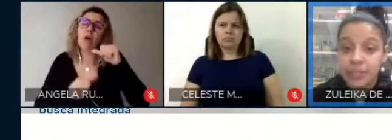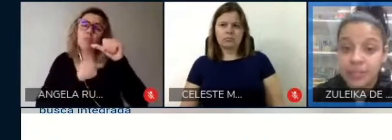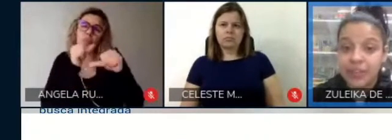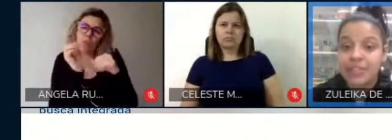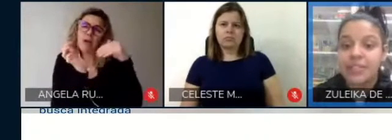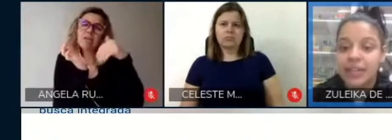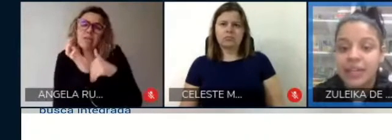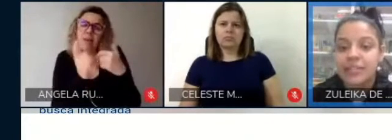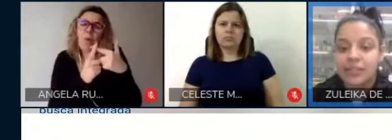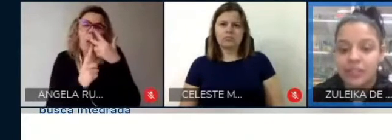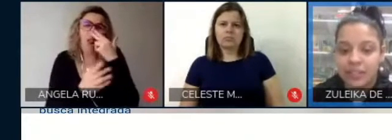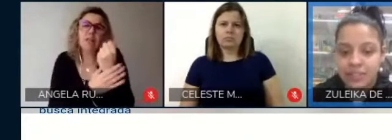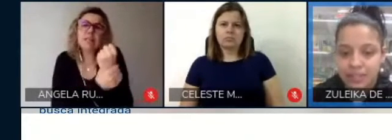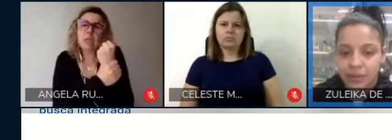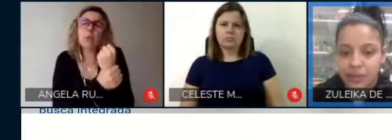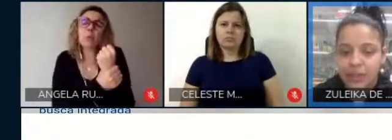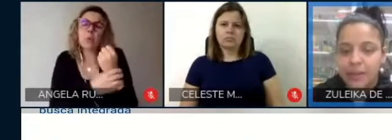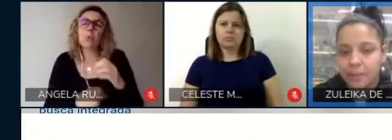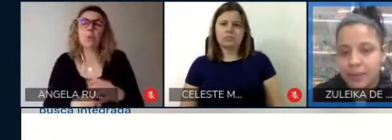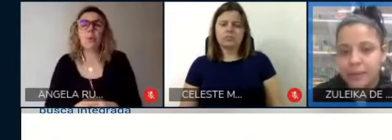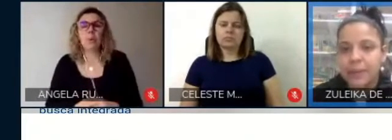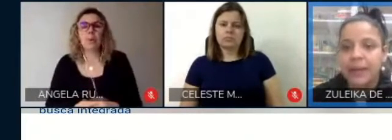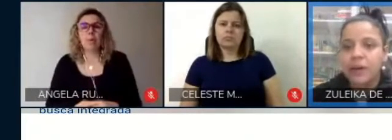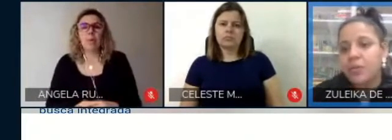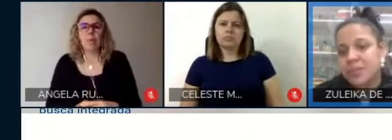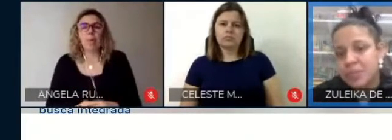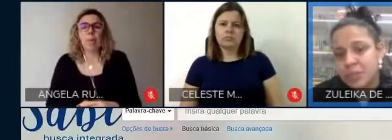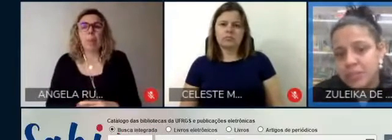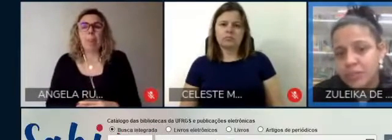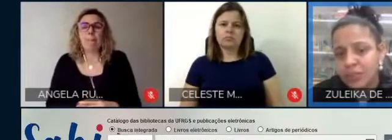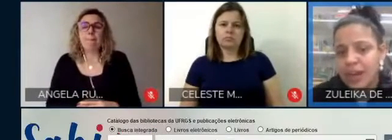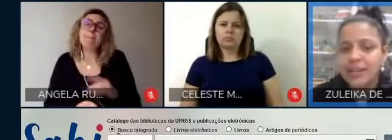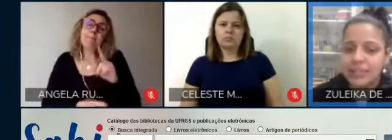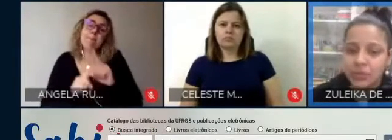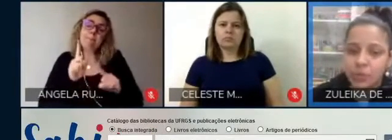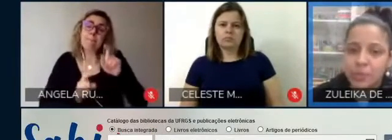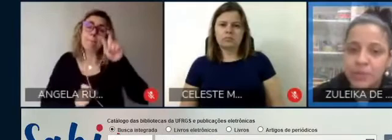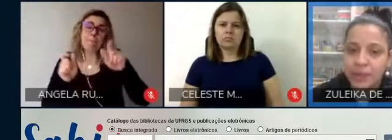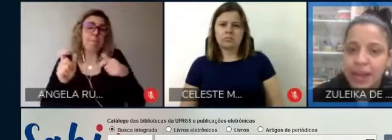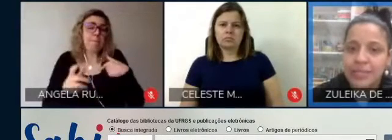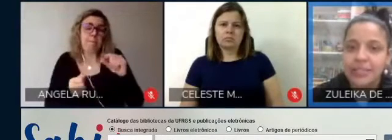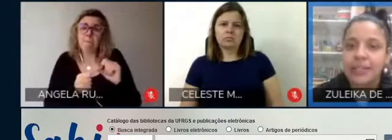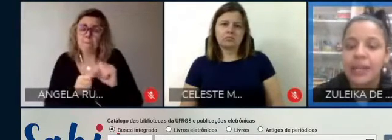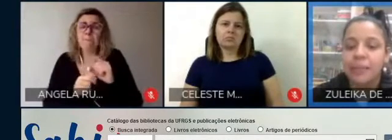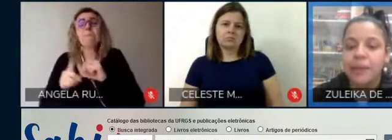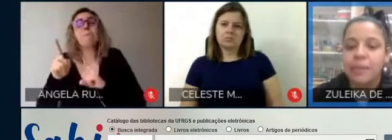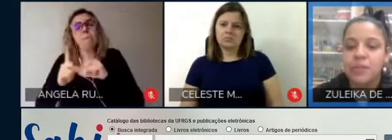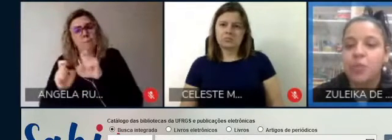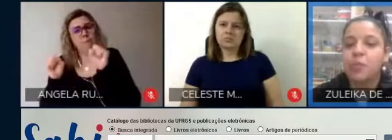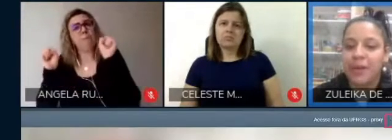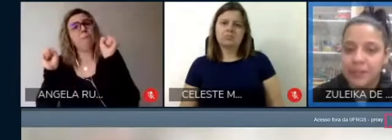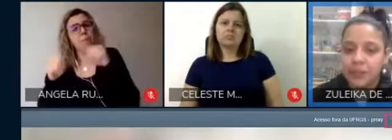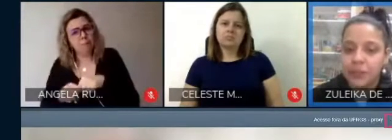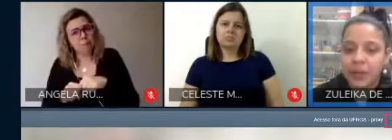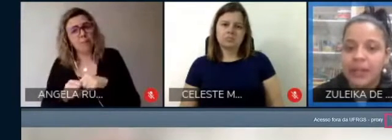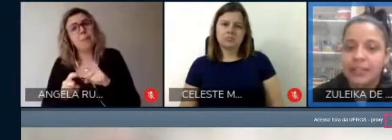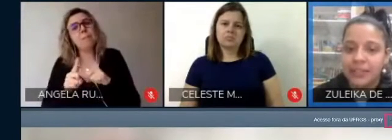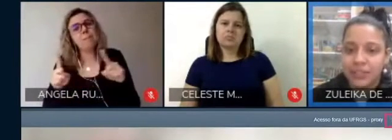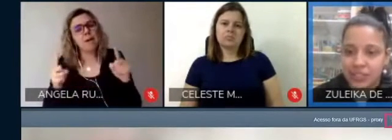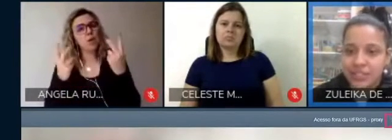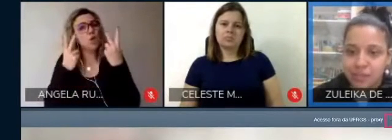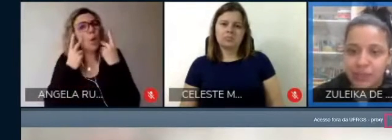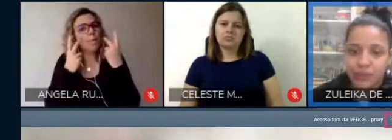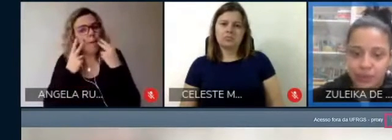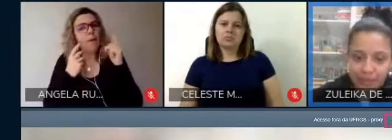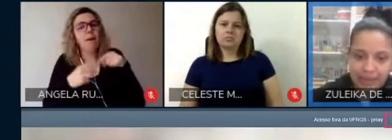de segurança, fazer essa alteração, né? Algumas pessoas não fazem, algumas fazem, né? Mas por padrão é